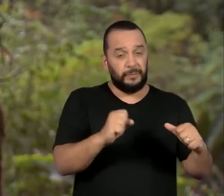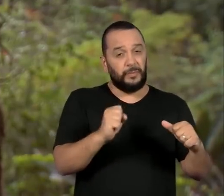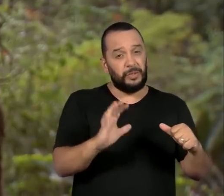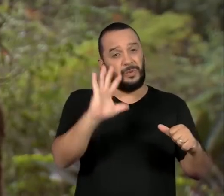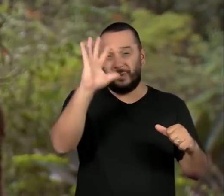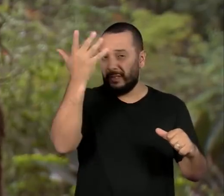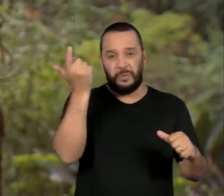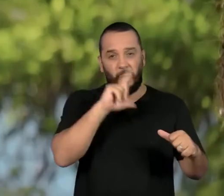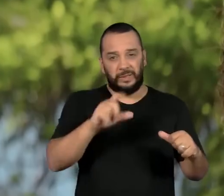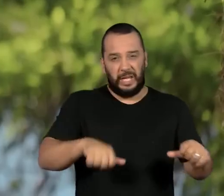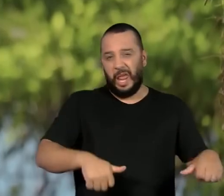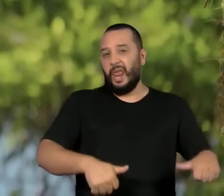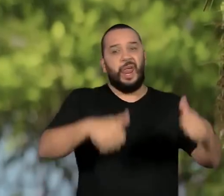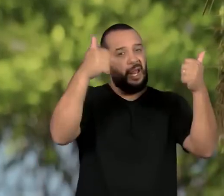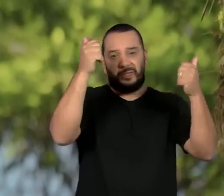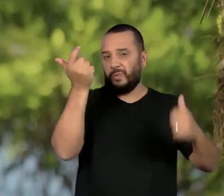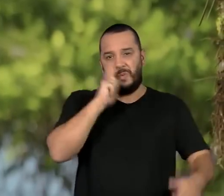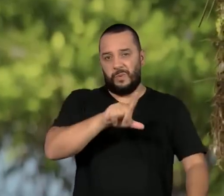se regenerar.